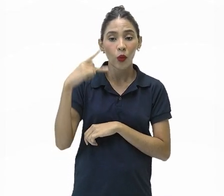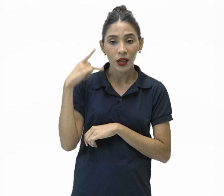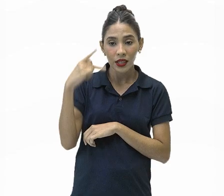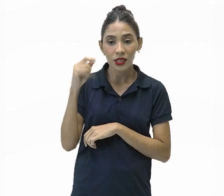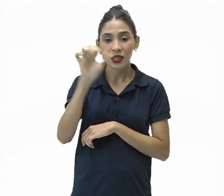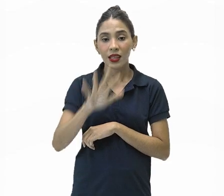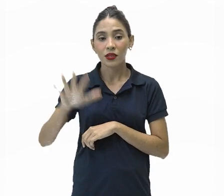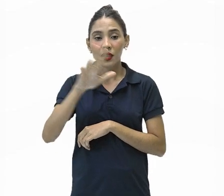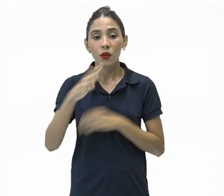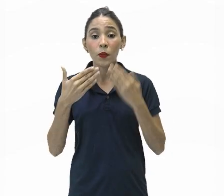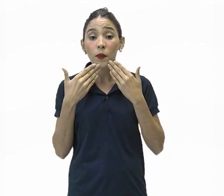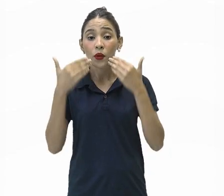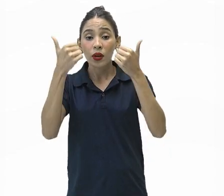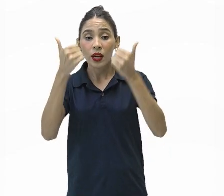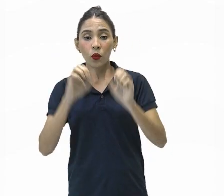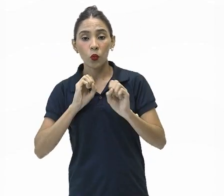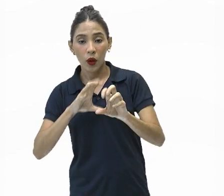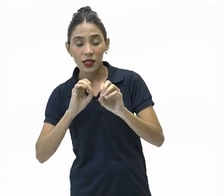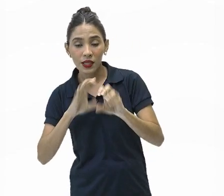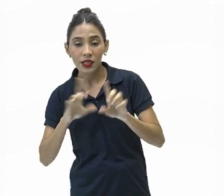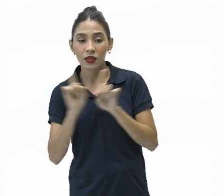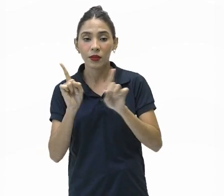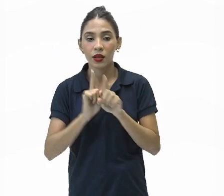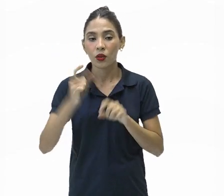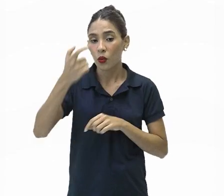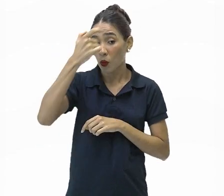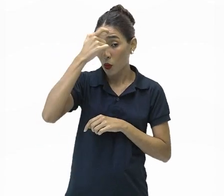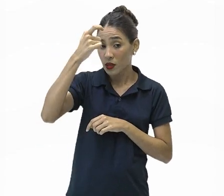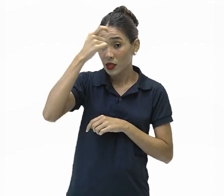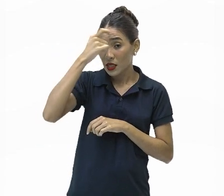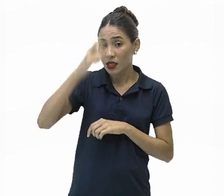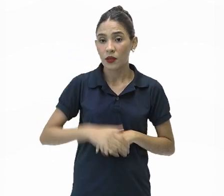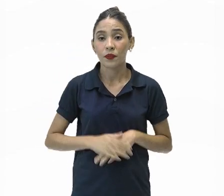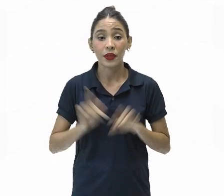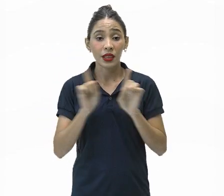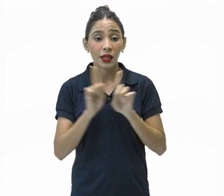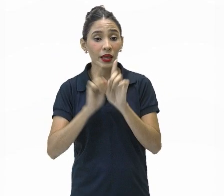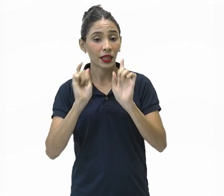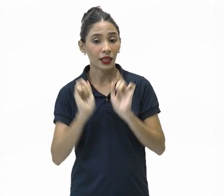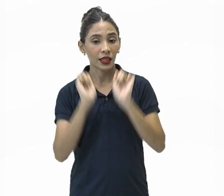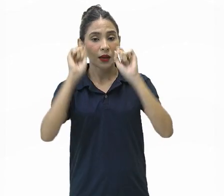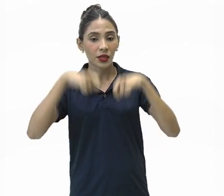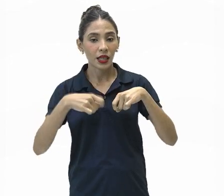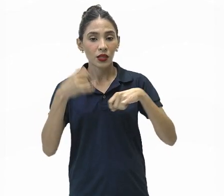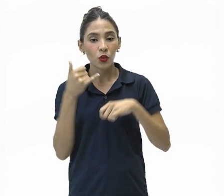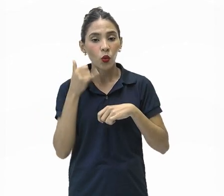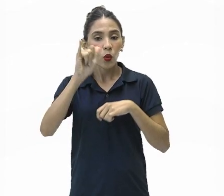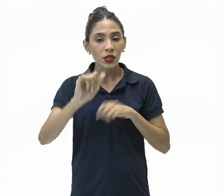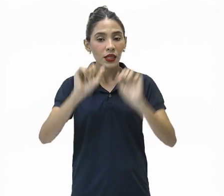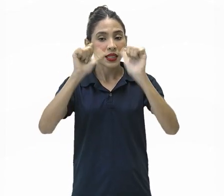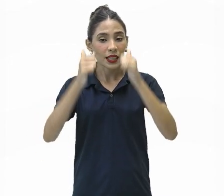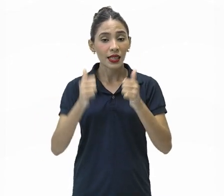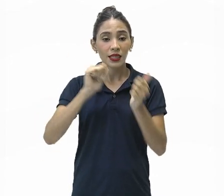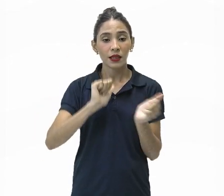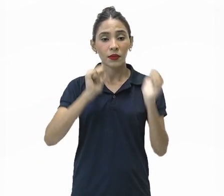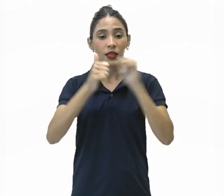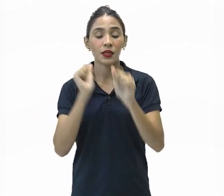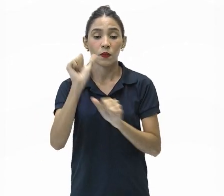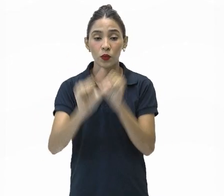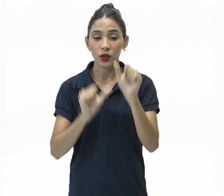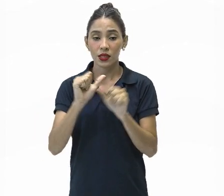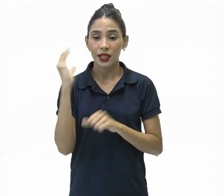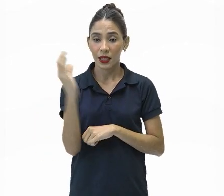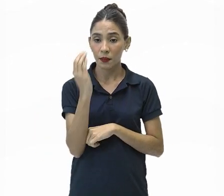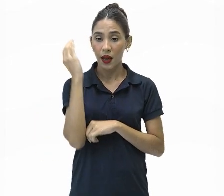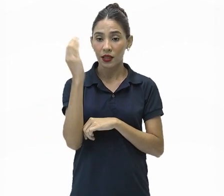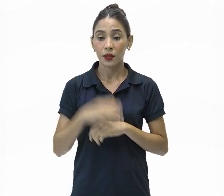nacionais. Melhorar a educação, conscientização e capacidade para mitigar e adaptar-se às mudanças